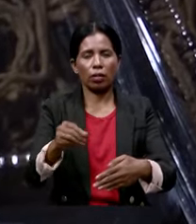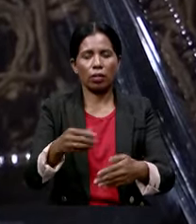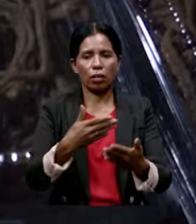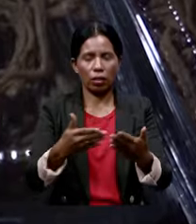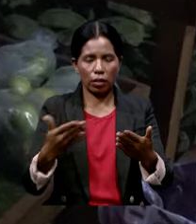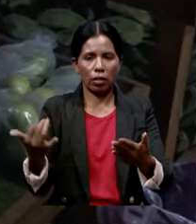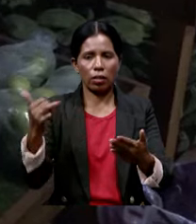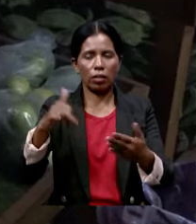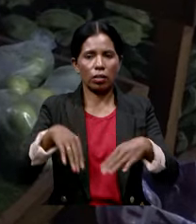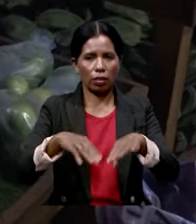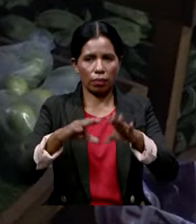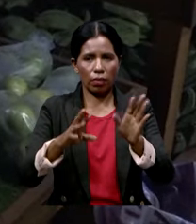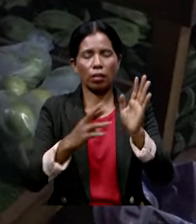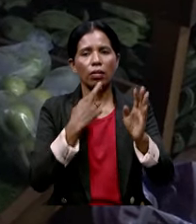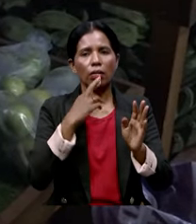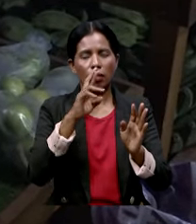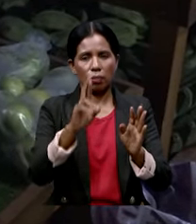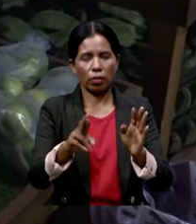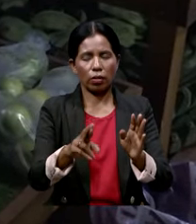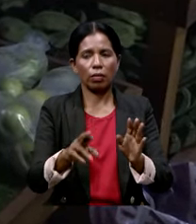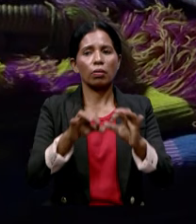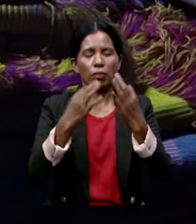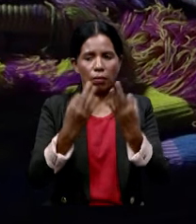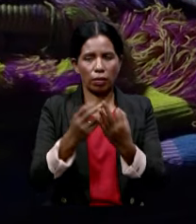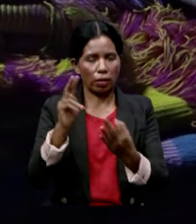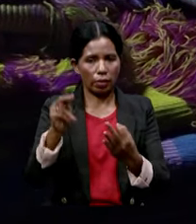produto railaran, onde responde ba necessidade familianian.